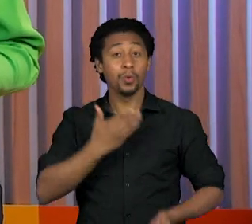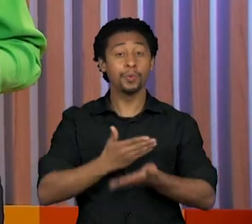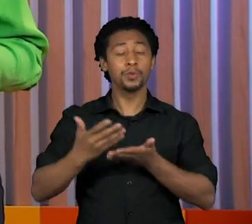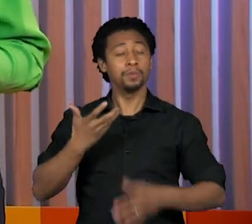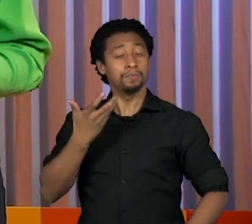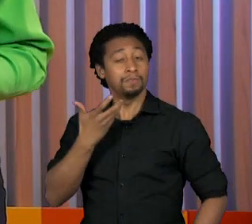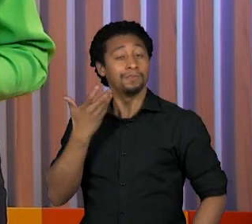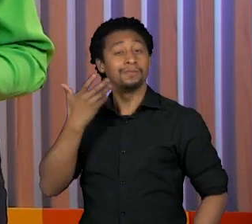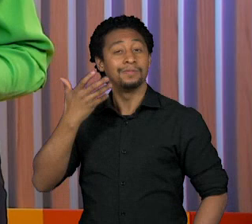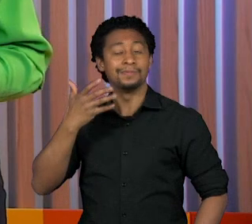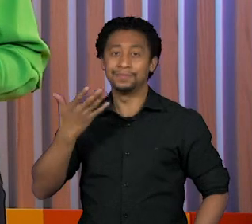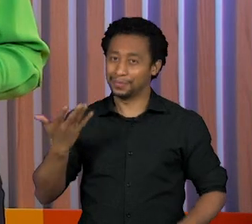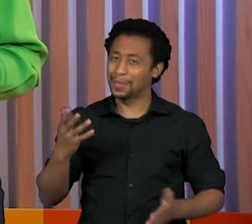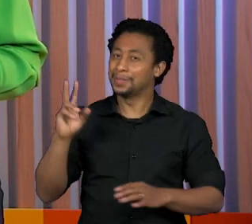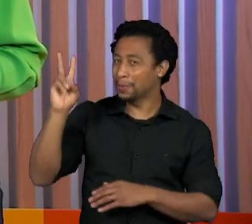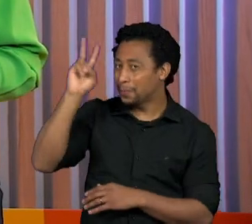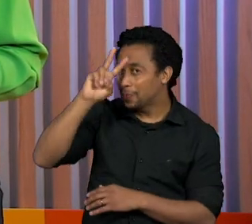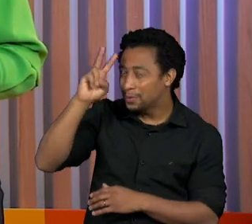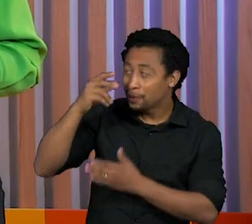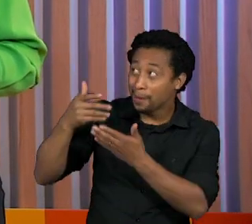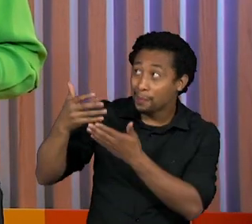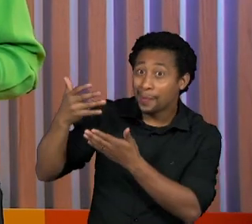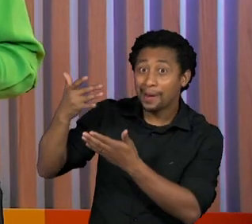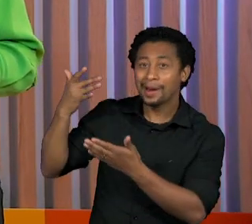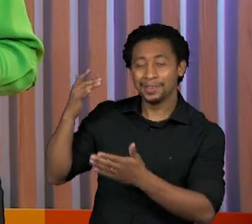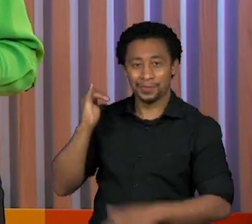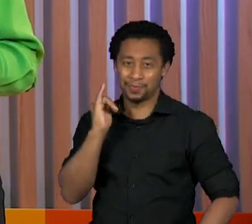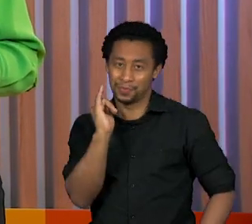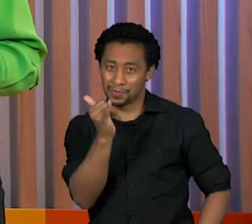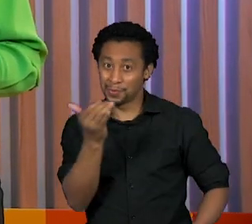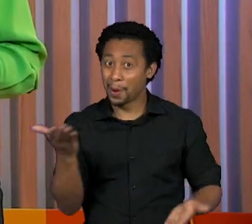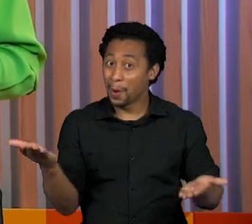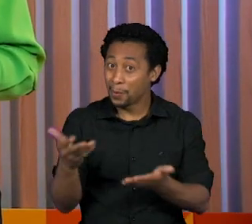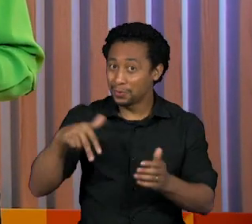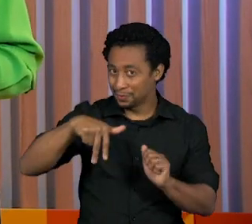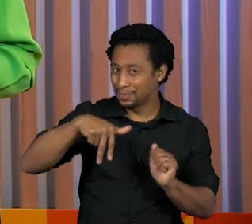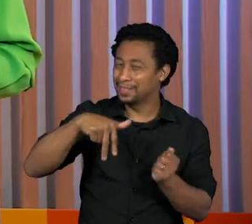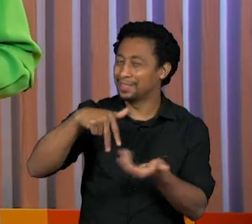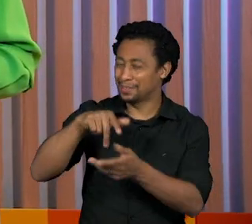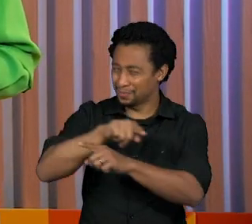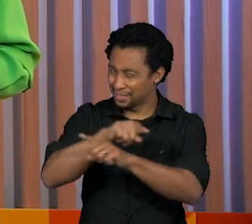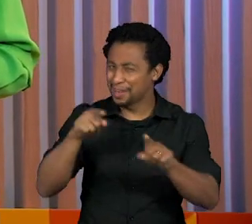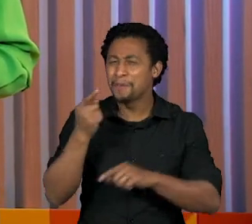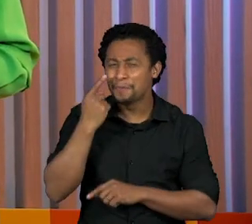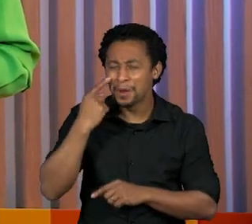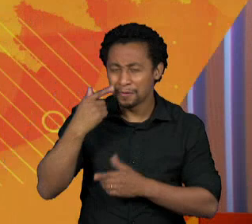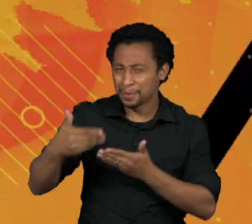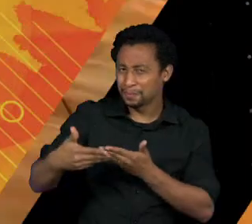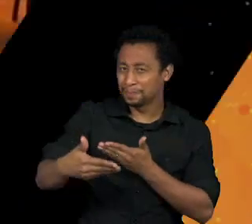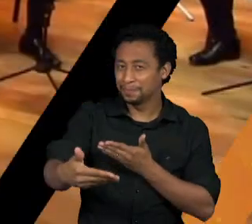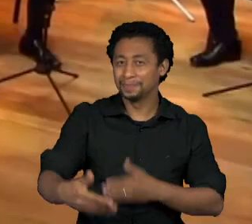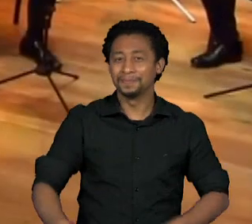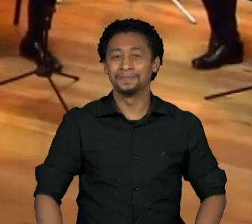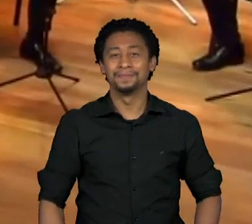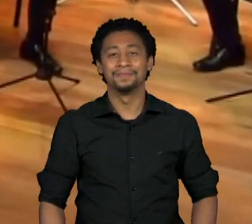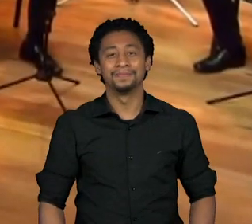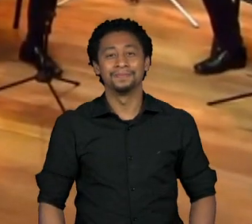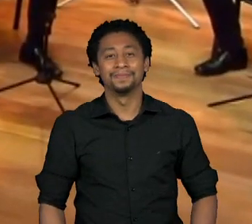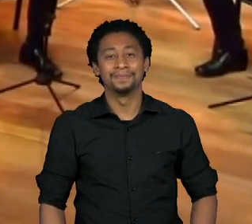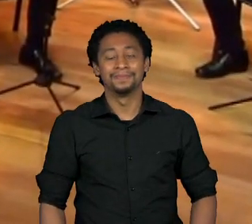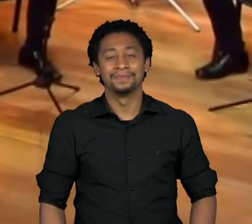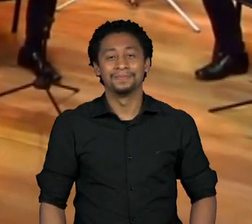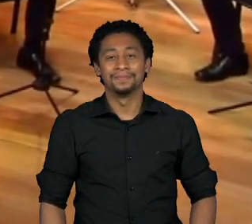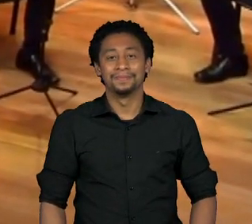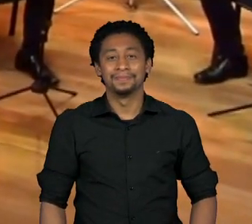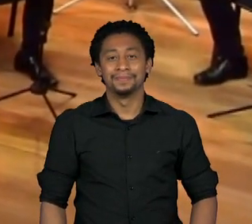arte. E essa é apenas uma das histórias do Estação Livre de hoje, que vai te mostrar muito mais.